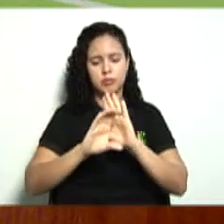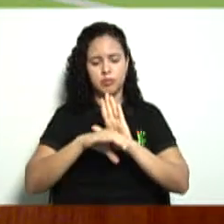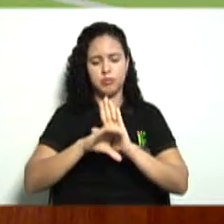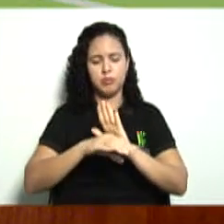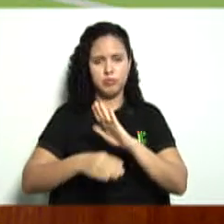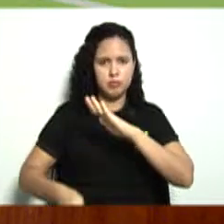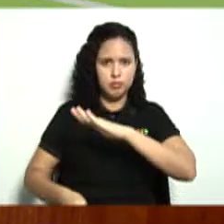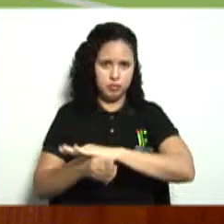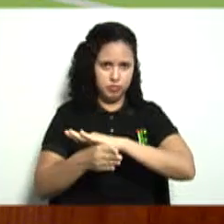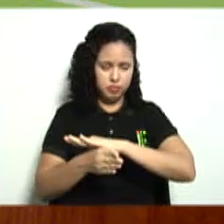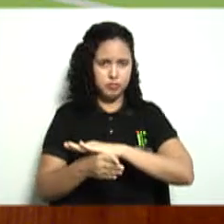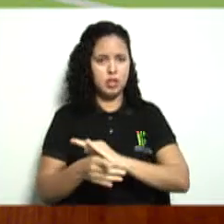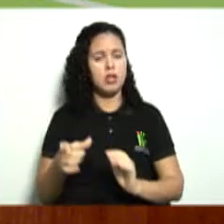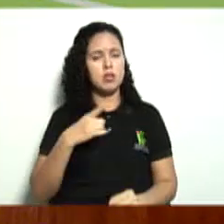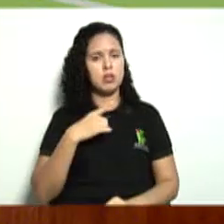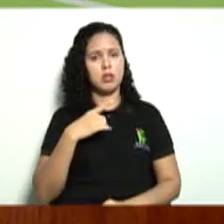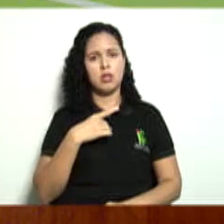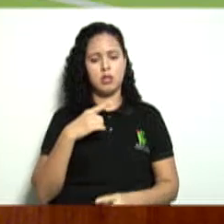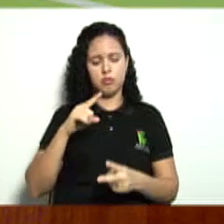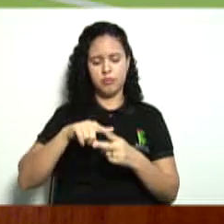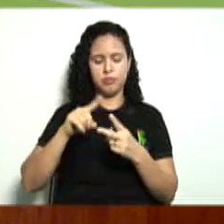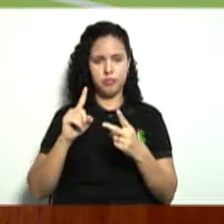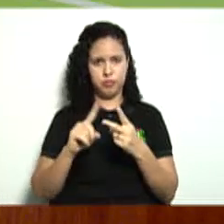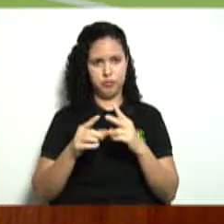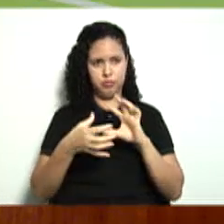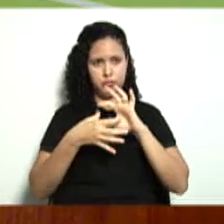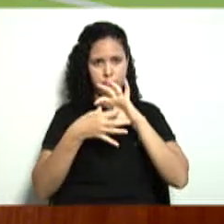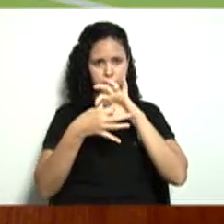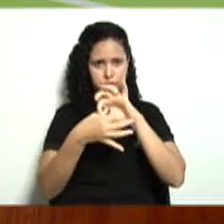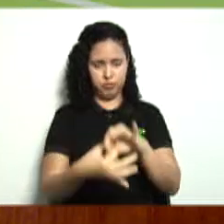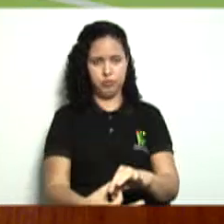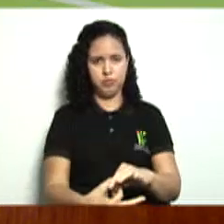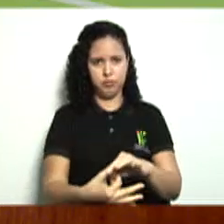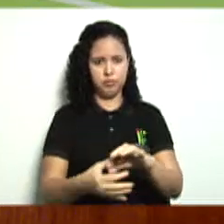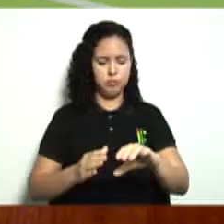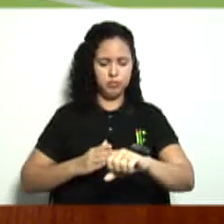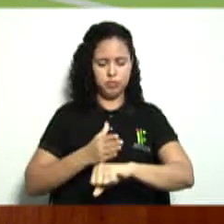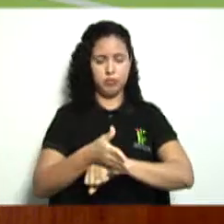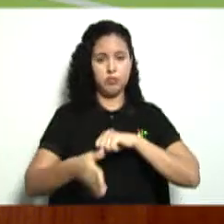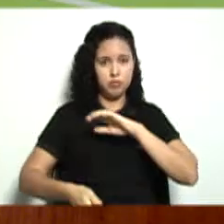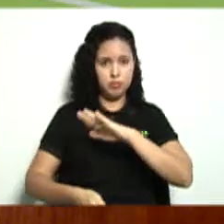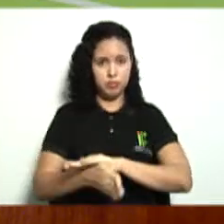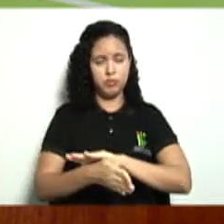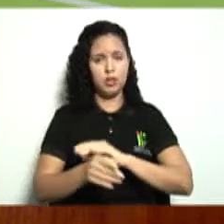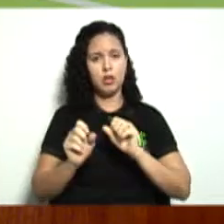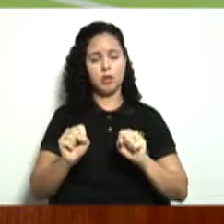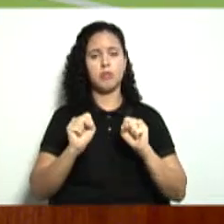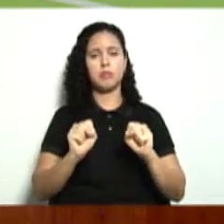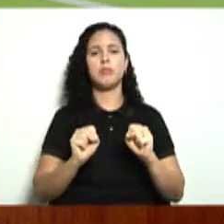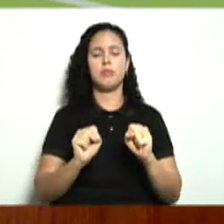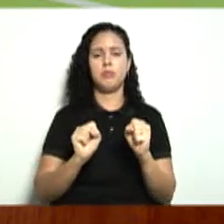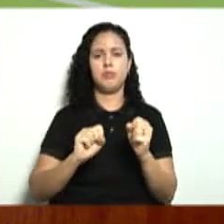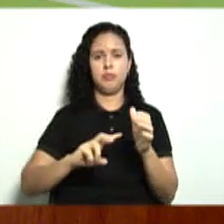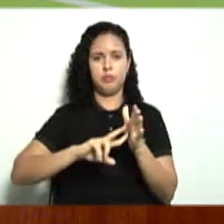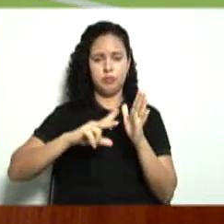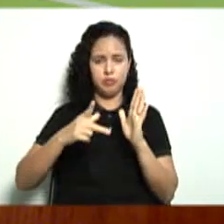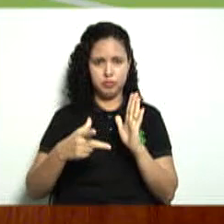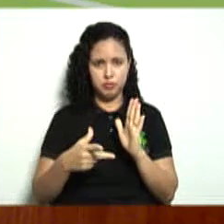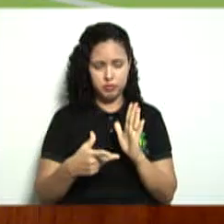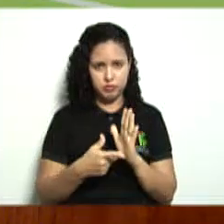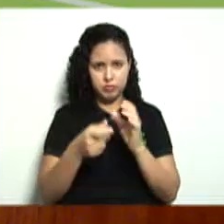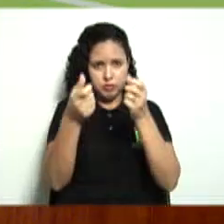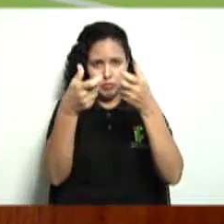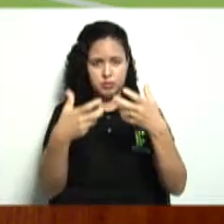Então a gente tem sim esses componentes de entrada e saída, e a gente pode definir também esses periféricos, Aloysio,